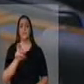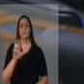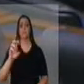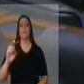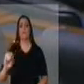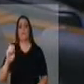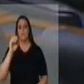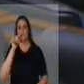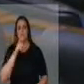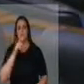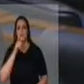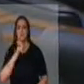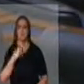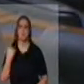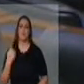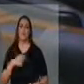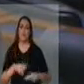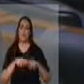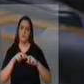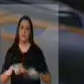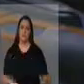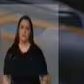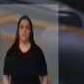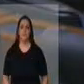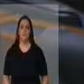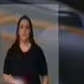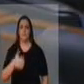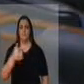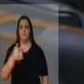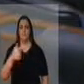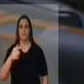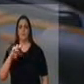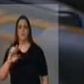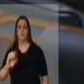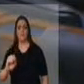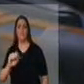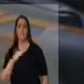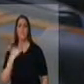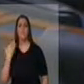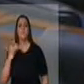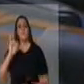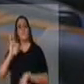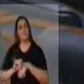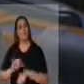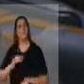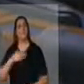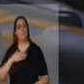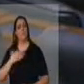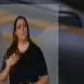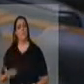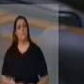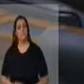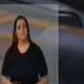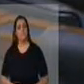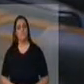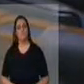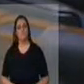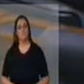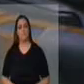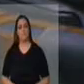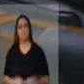mulheres perderam sua vida em função dessa doença, 170 só na nossa capital. E aí nós